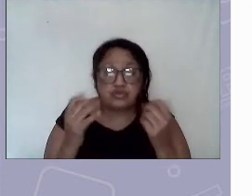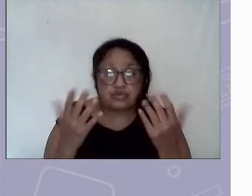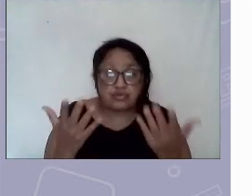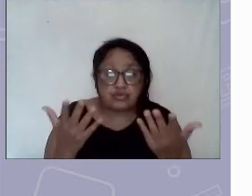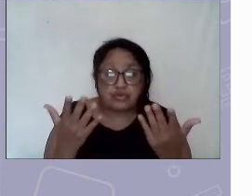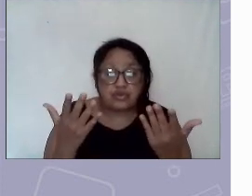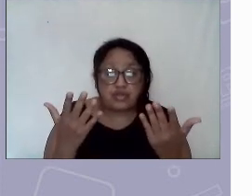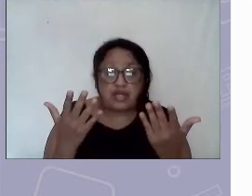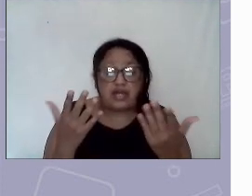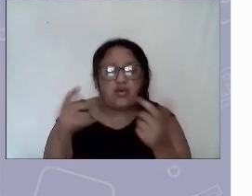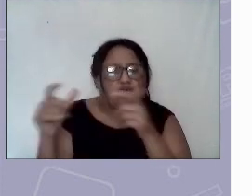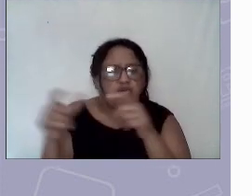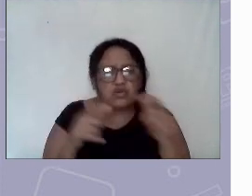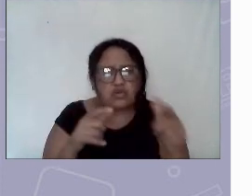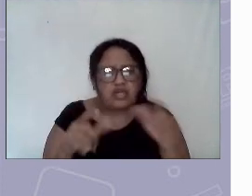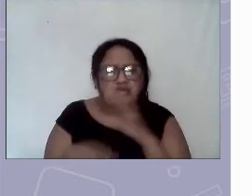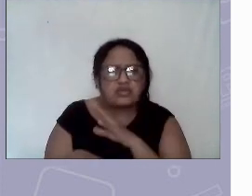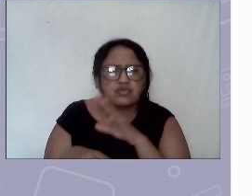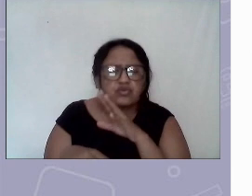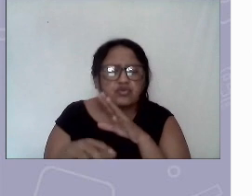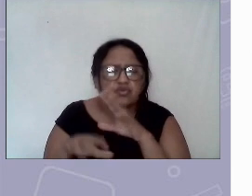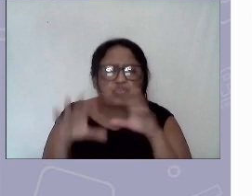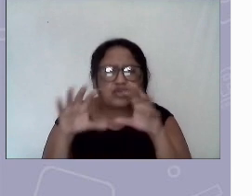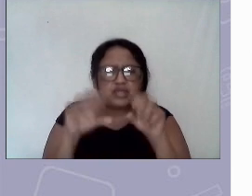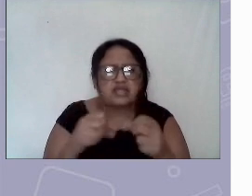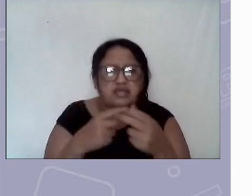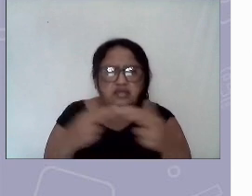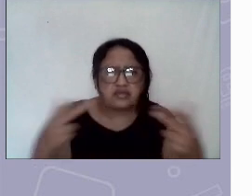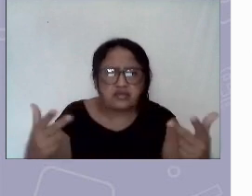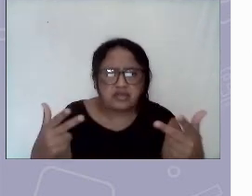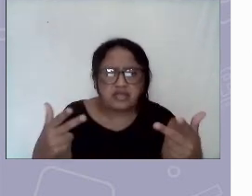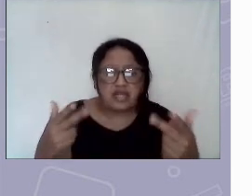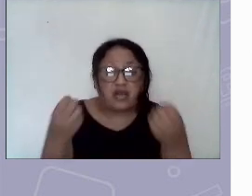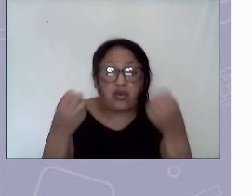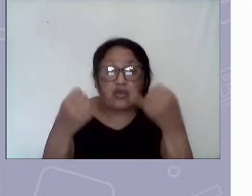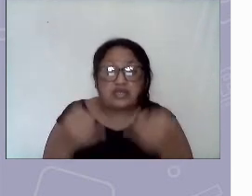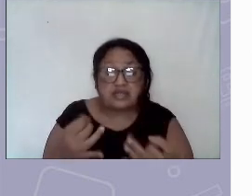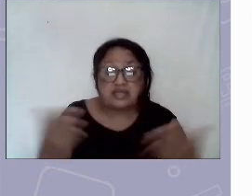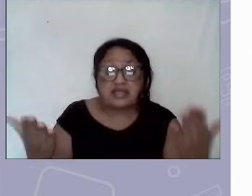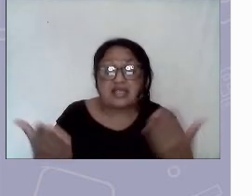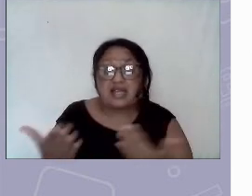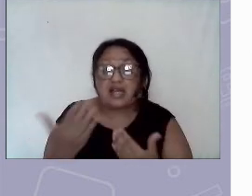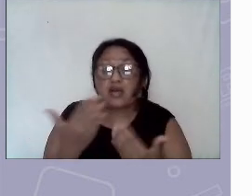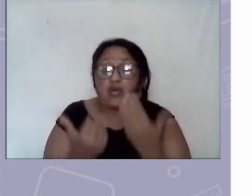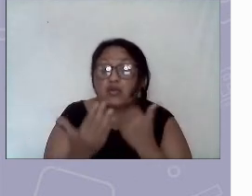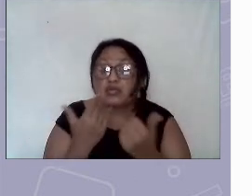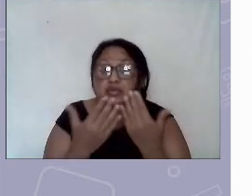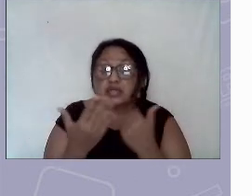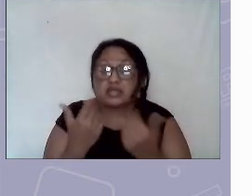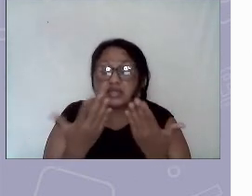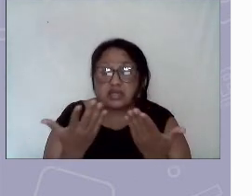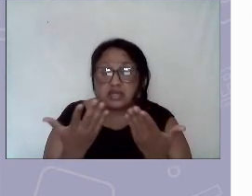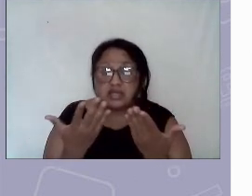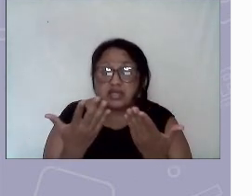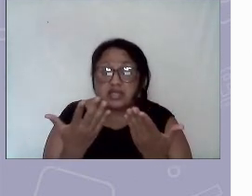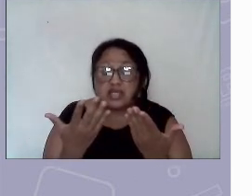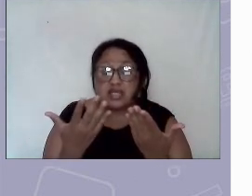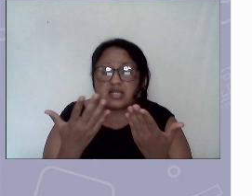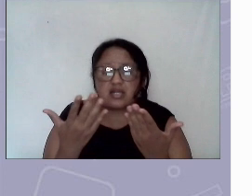animal e a quantidade de calorias ingeridas é proporcional ao seu peso